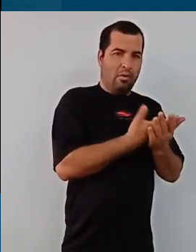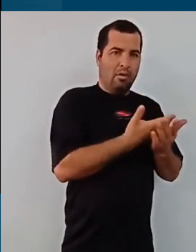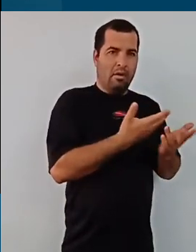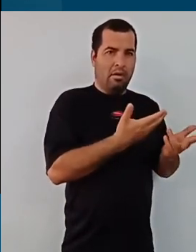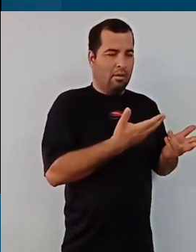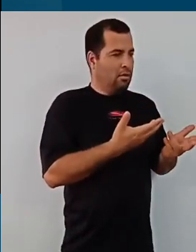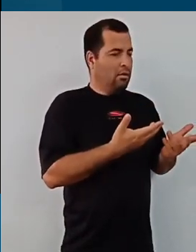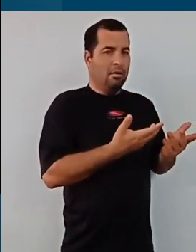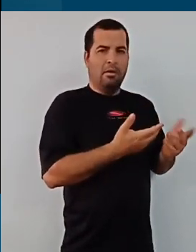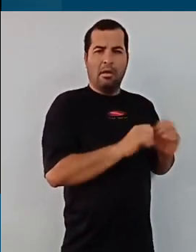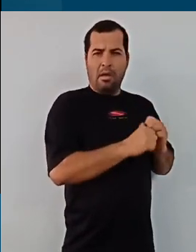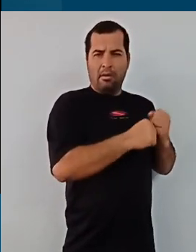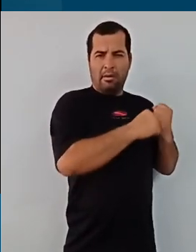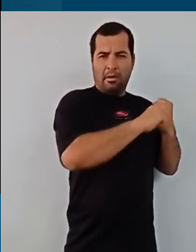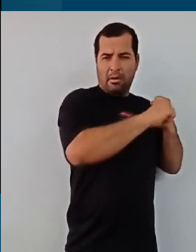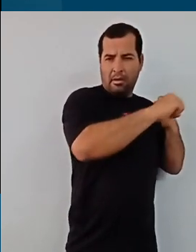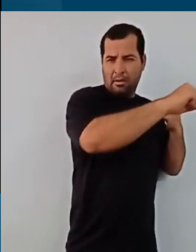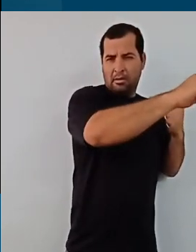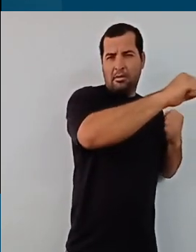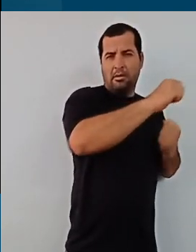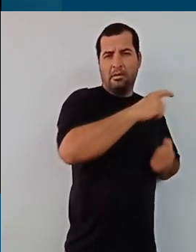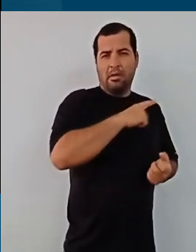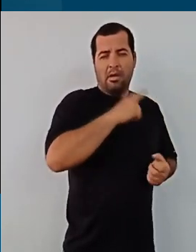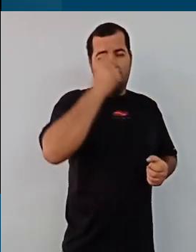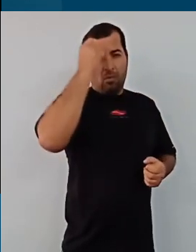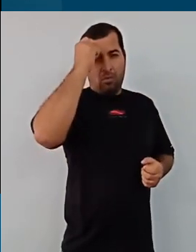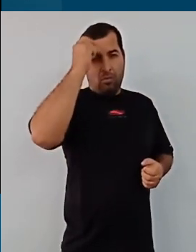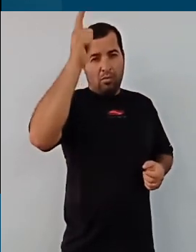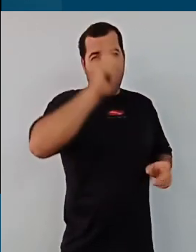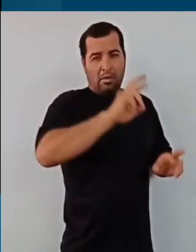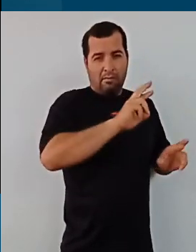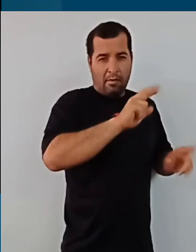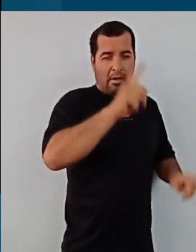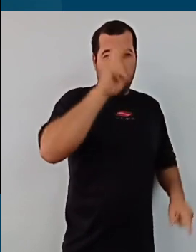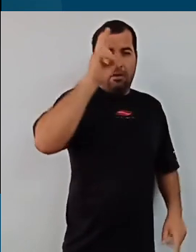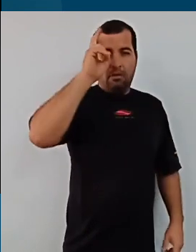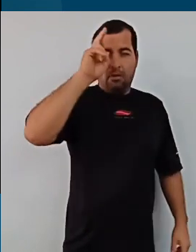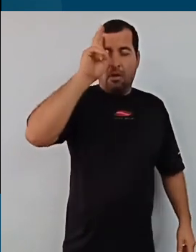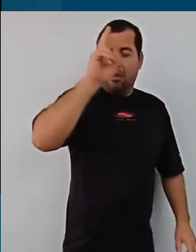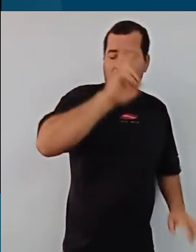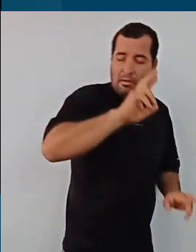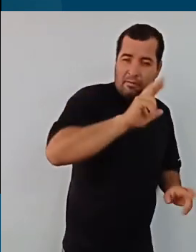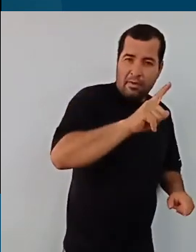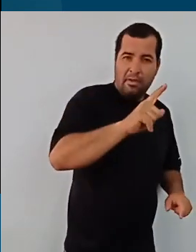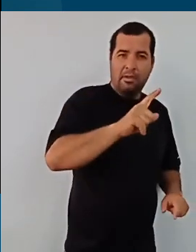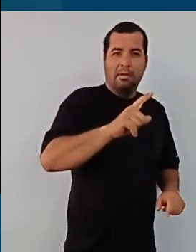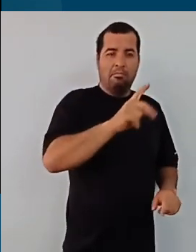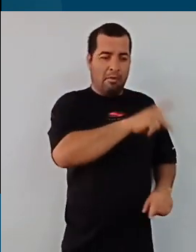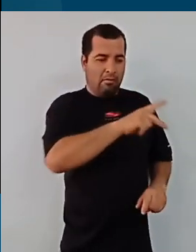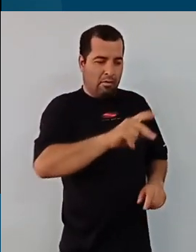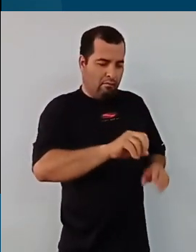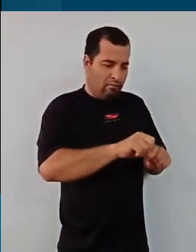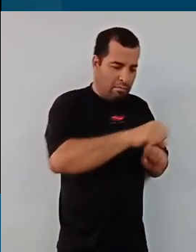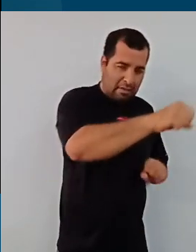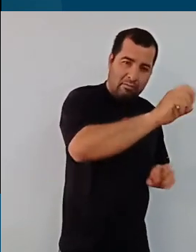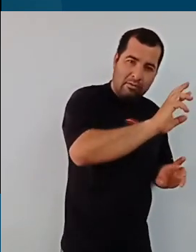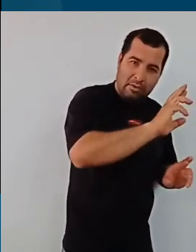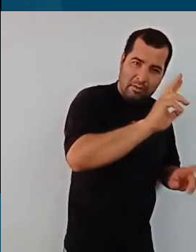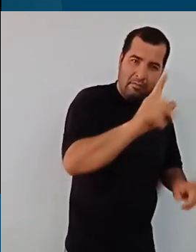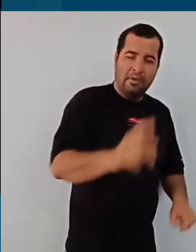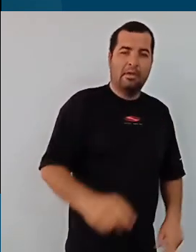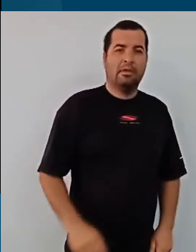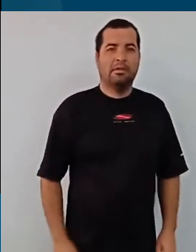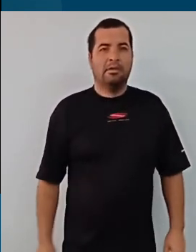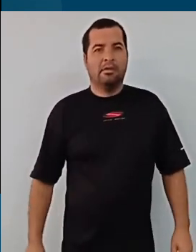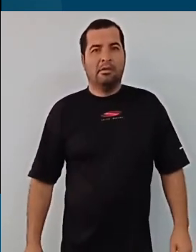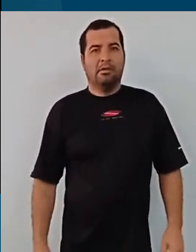essas culturas, com suas especificidades, com sua história de formação de professores, não é assim num